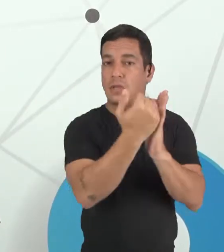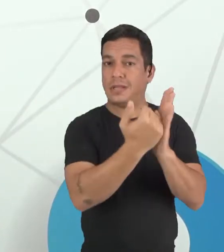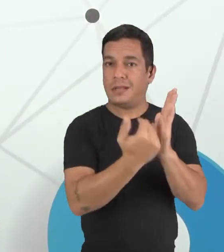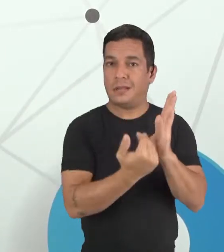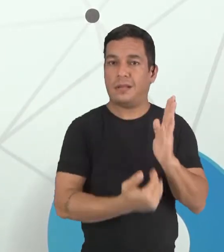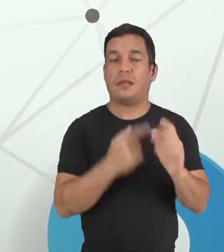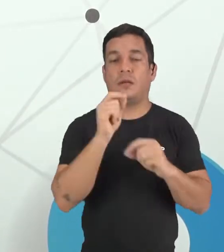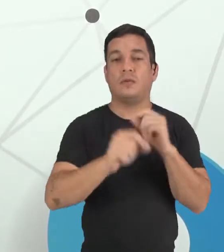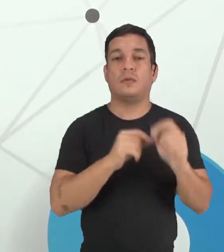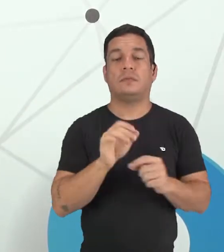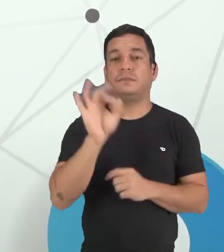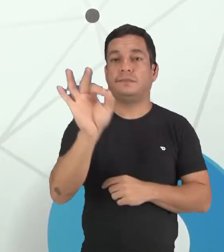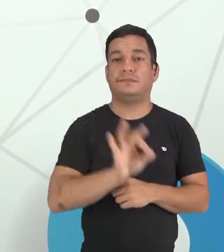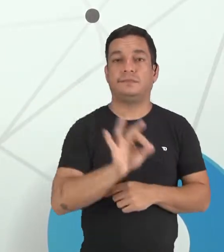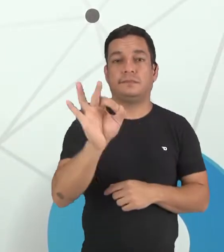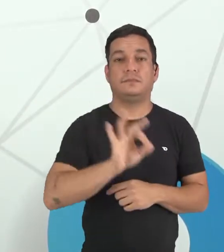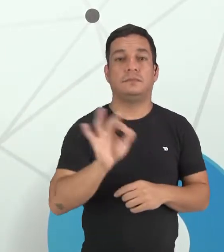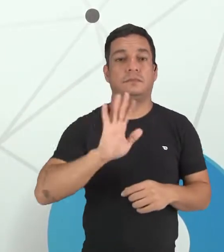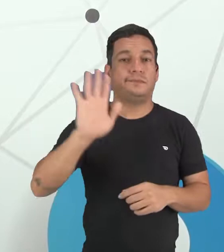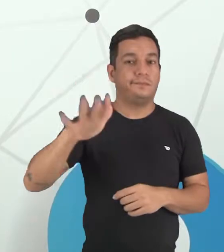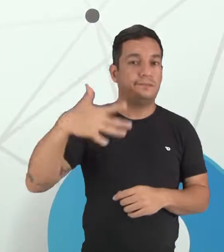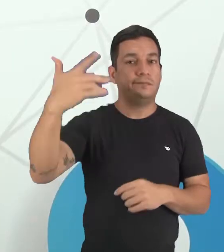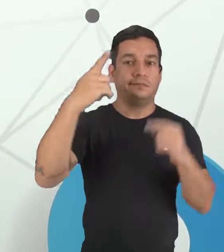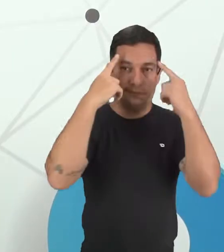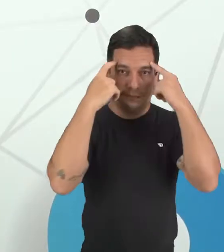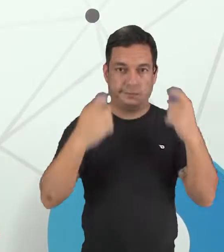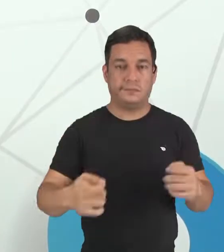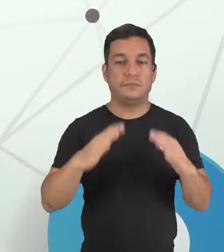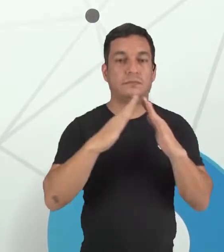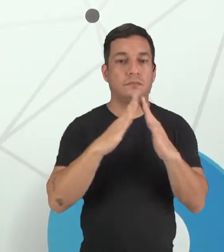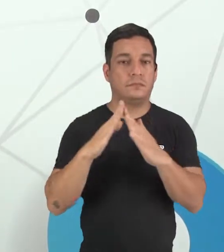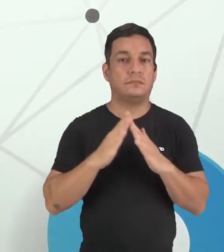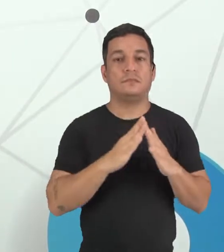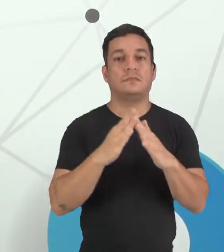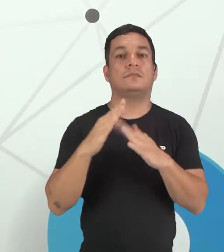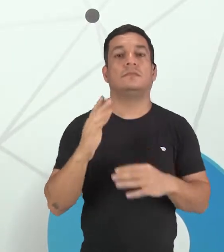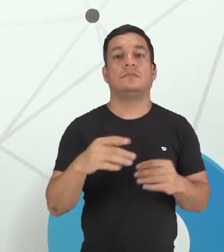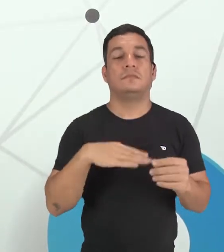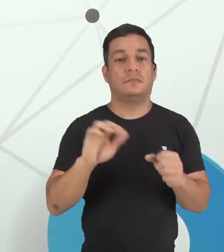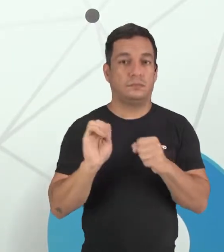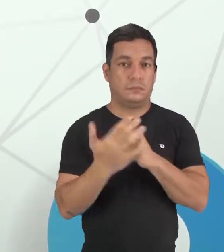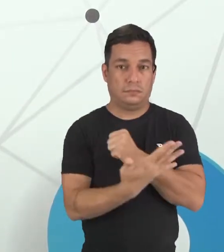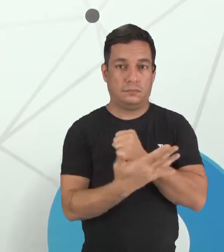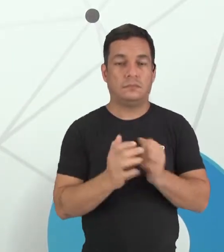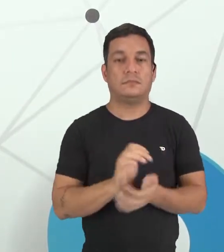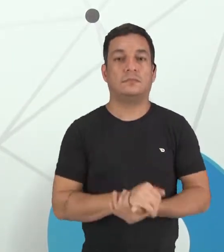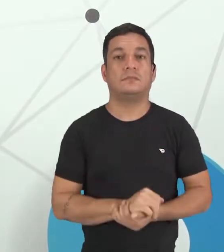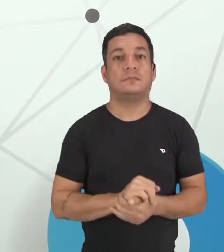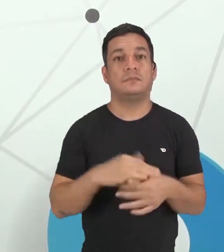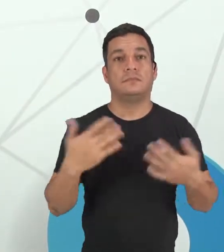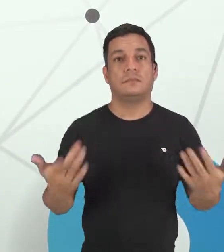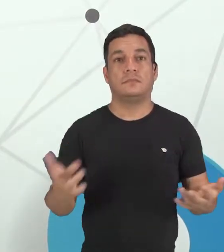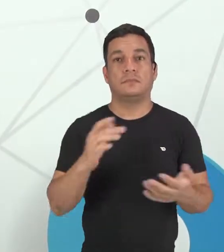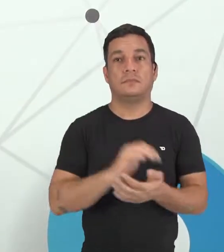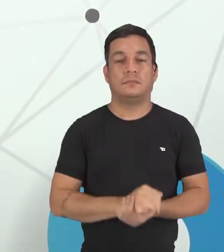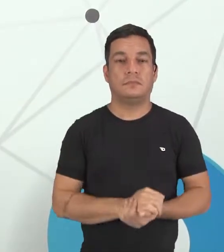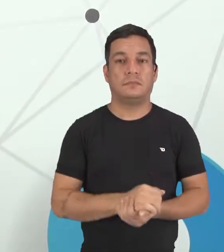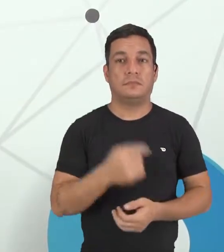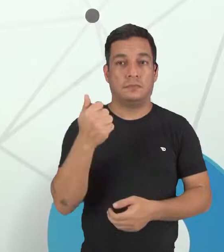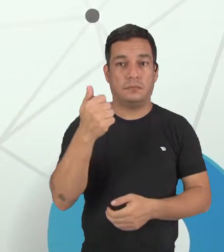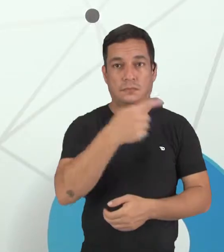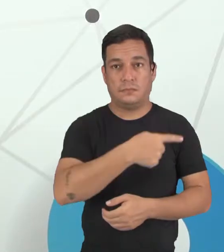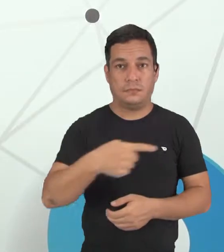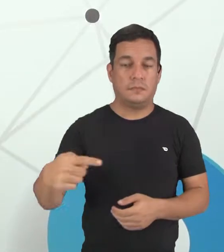alguns dados estatísticos desse aumento de violência doméstica durante o período de pandemia. Então, nas